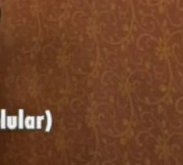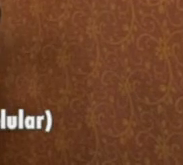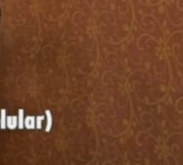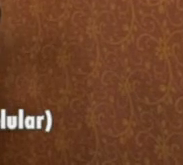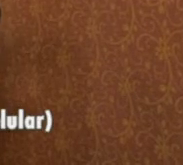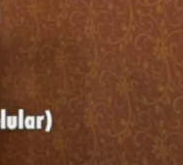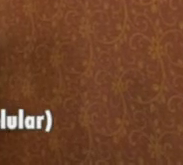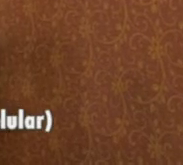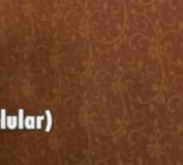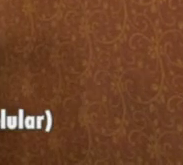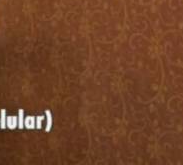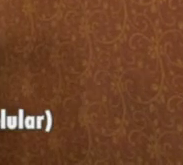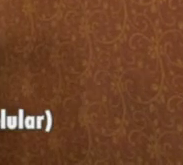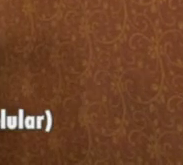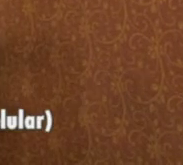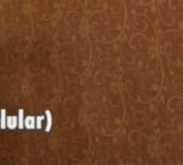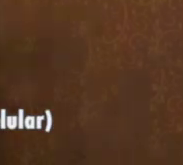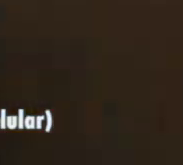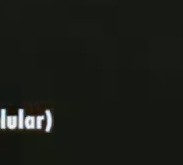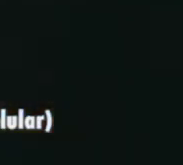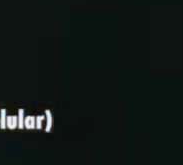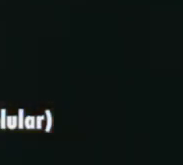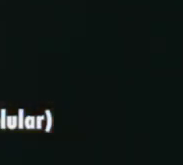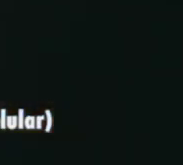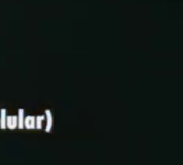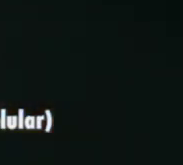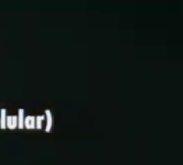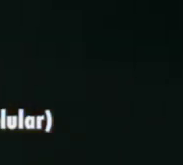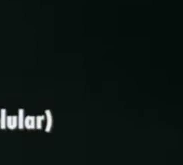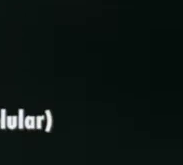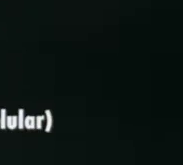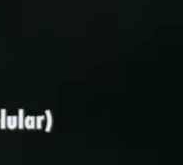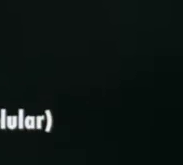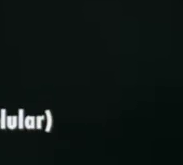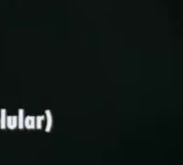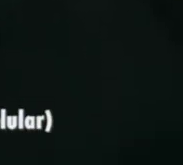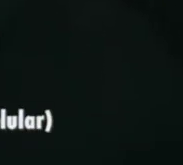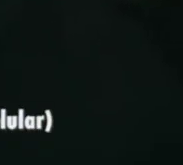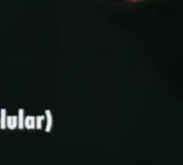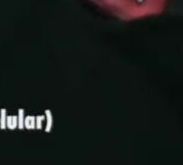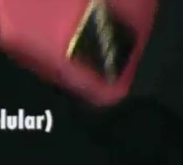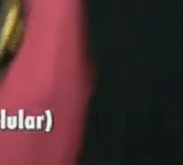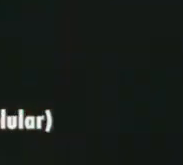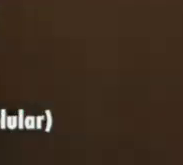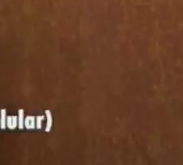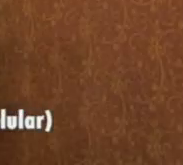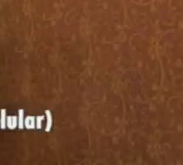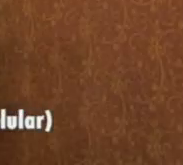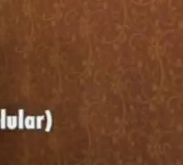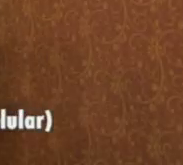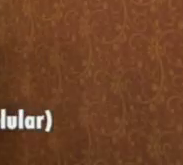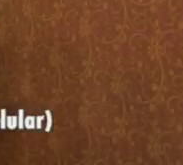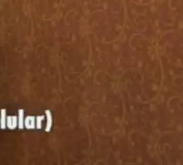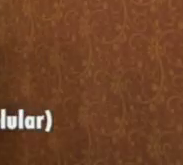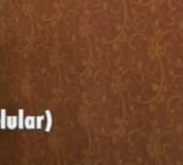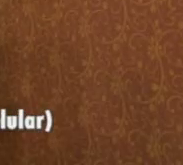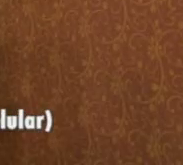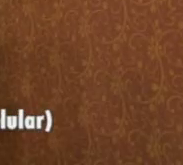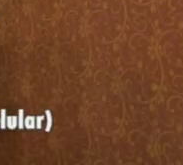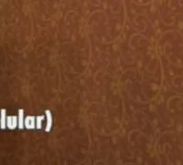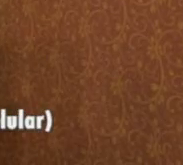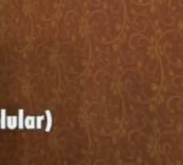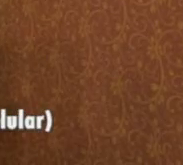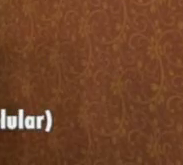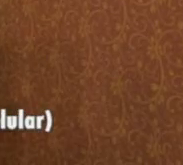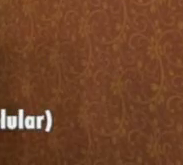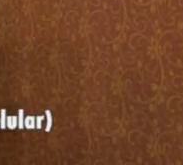para a família. Este é o terço da mulher, feito de pedras de quartzo róseas, todo folheado a ouro. Para nós homens, tem também um terço